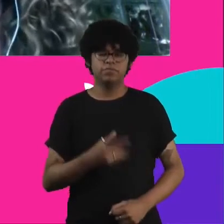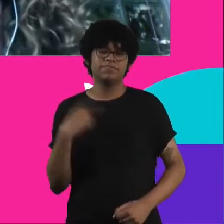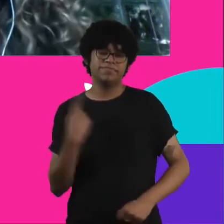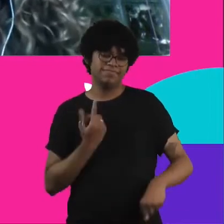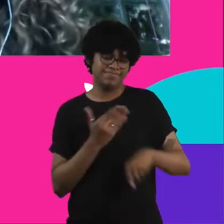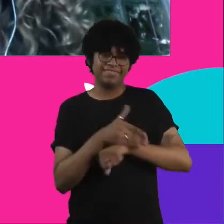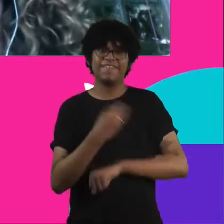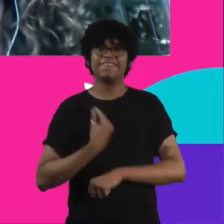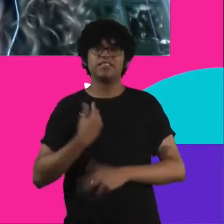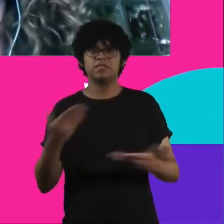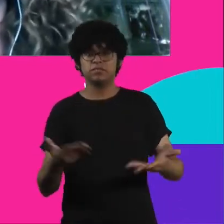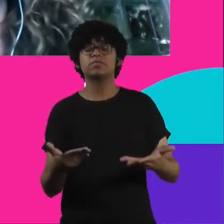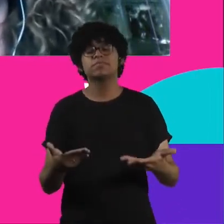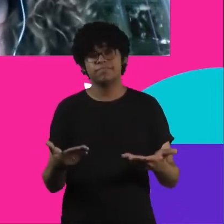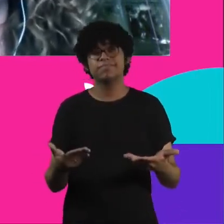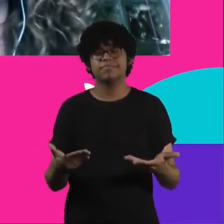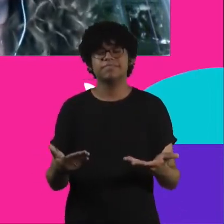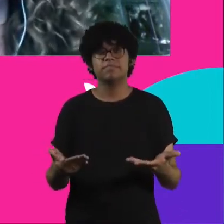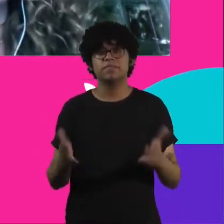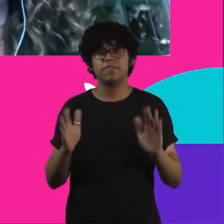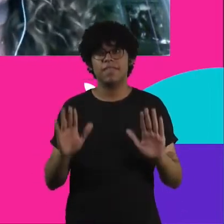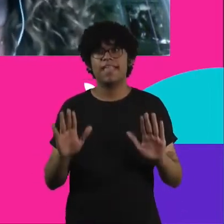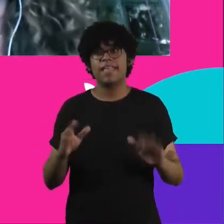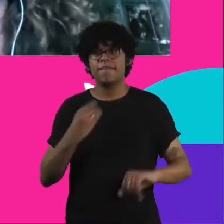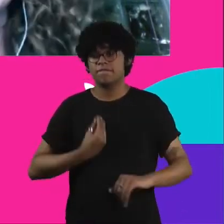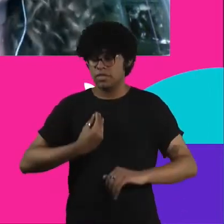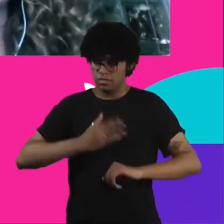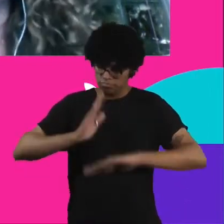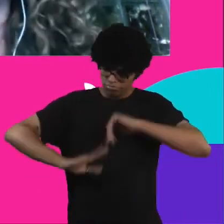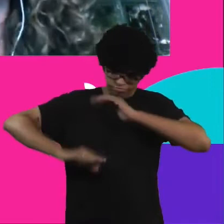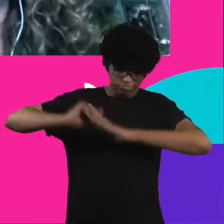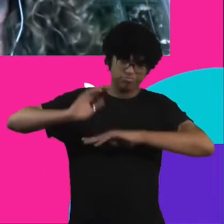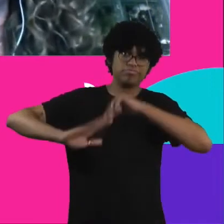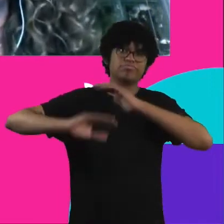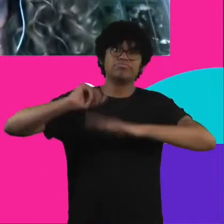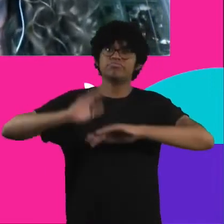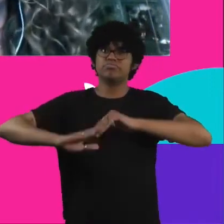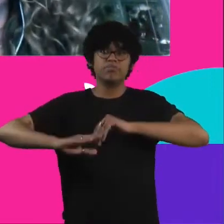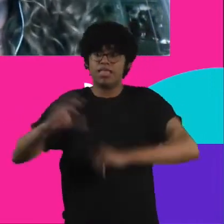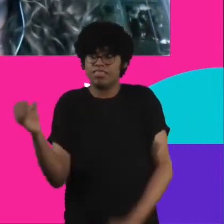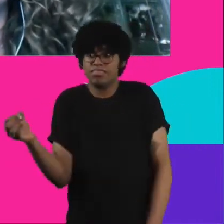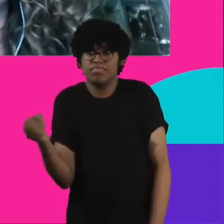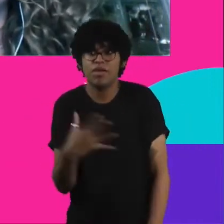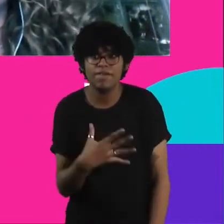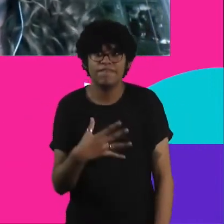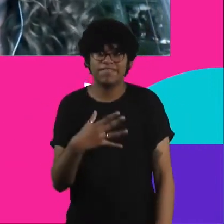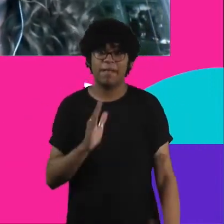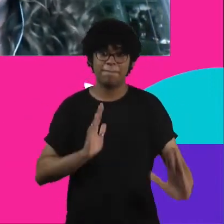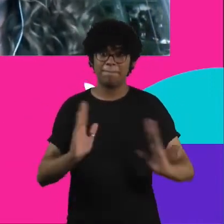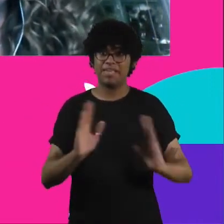está vivenciando, né? A gente está realmente vivendo a construção, né? O desenvolvimento de uma era digital